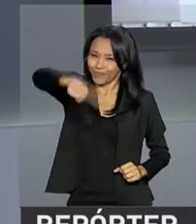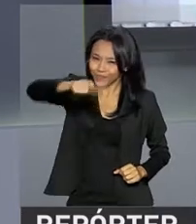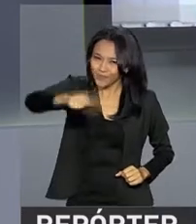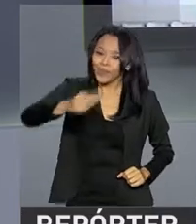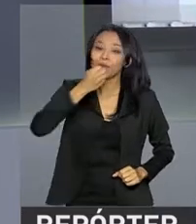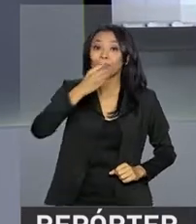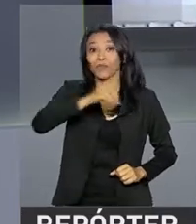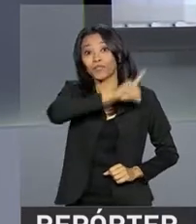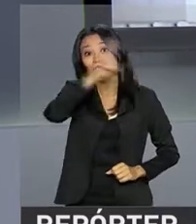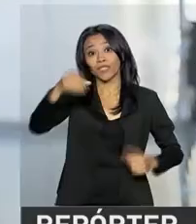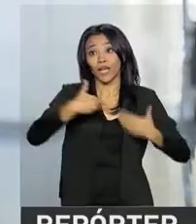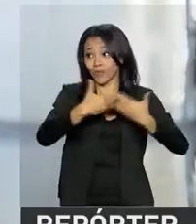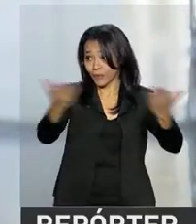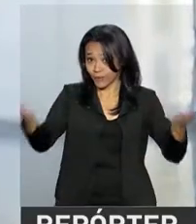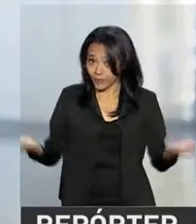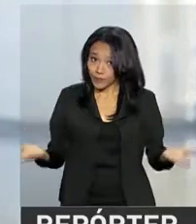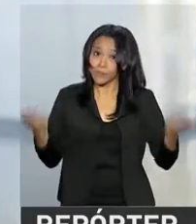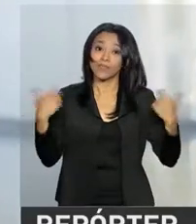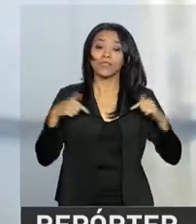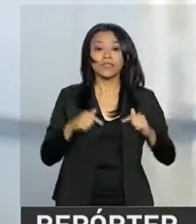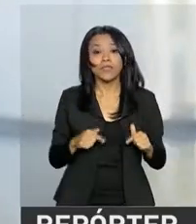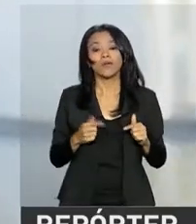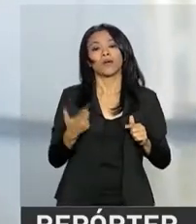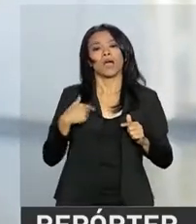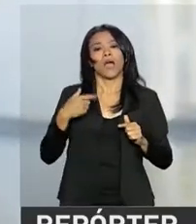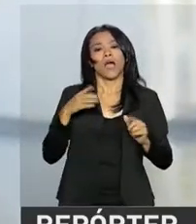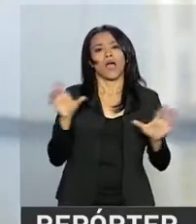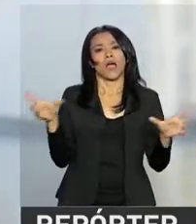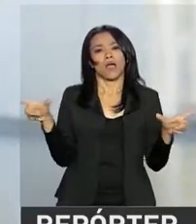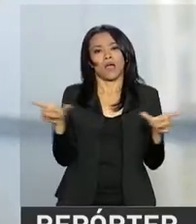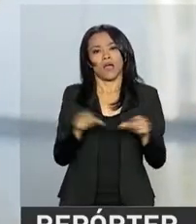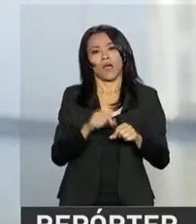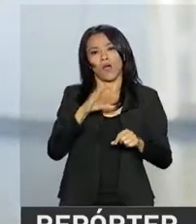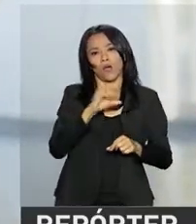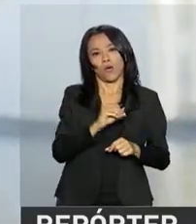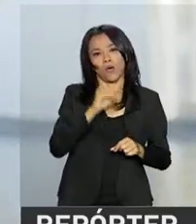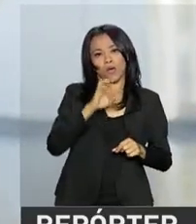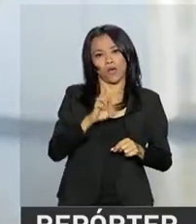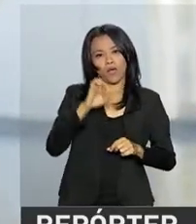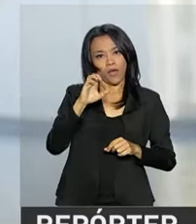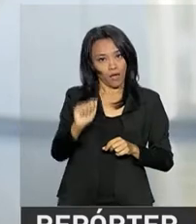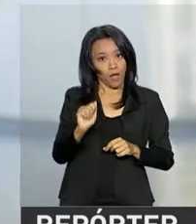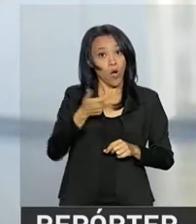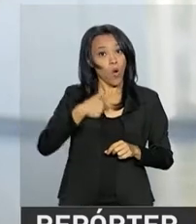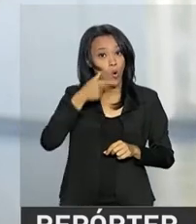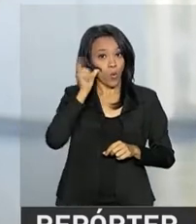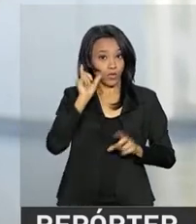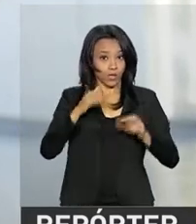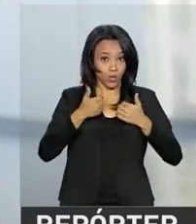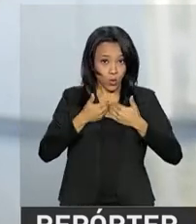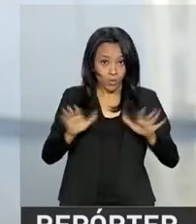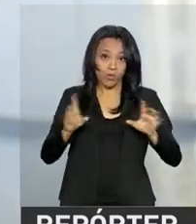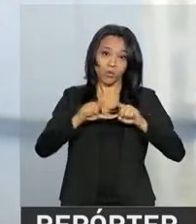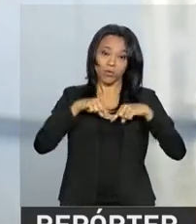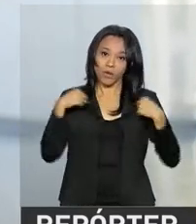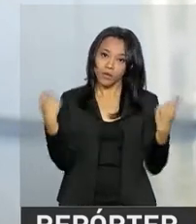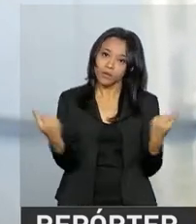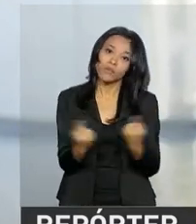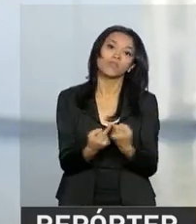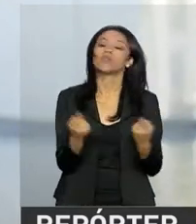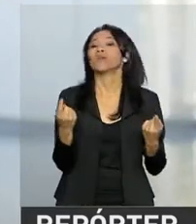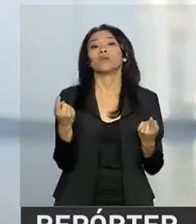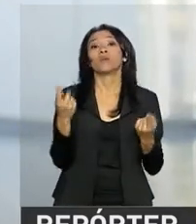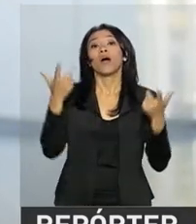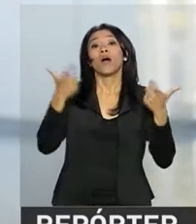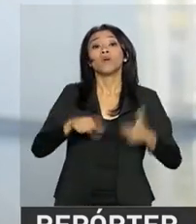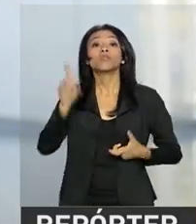dia novamente a todos. Olha, a Organização dos Estados Americanos começou ontem em Washington a Assembleia Geral, que é a